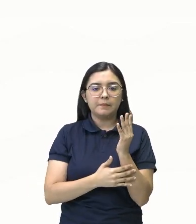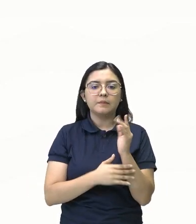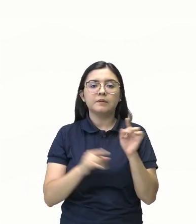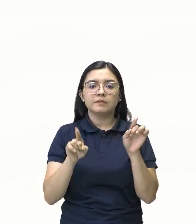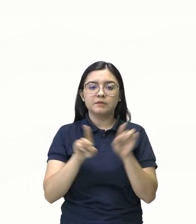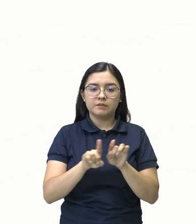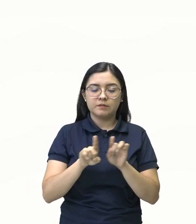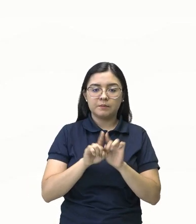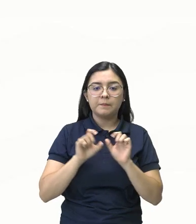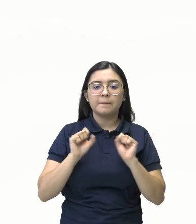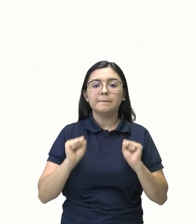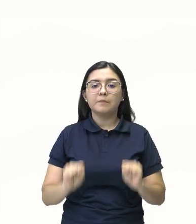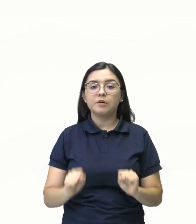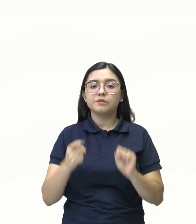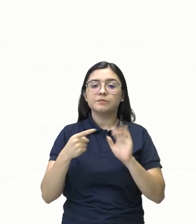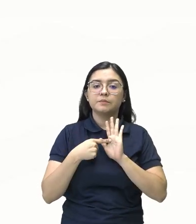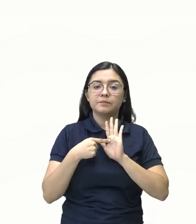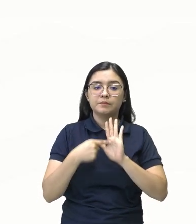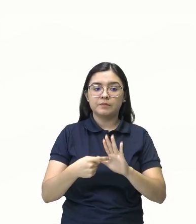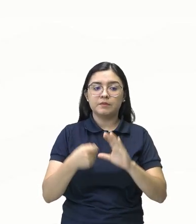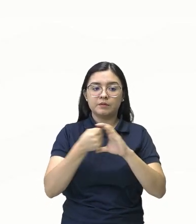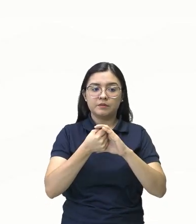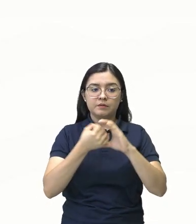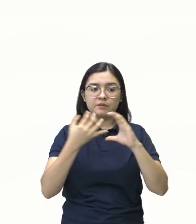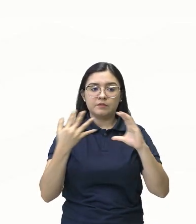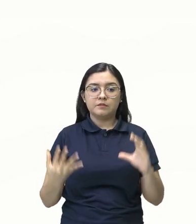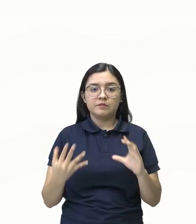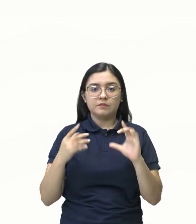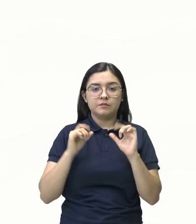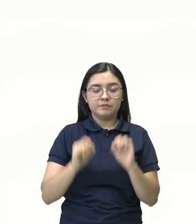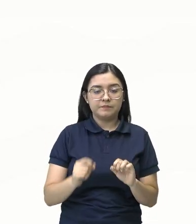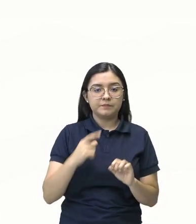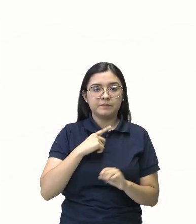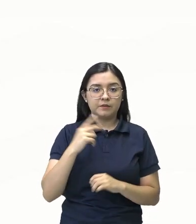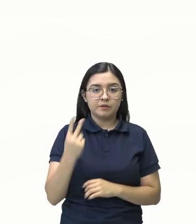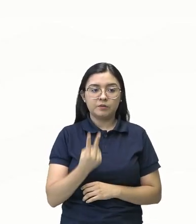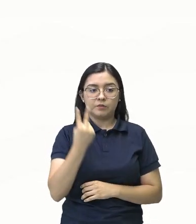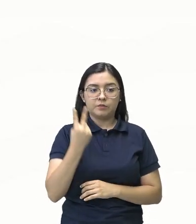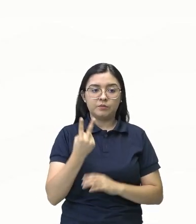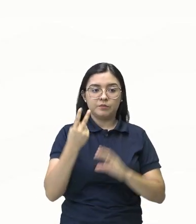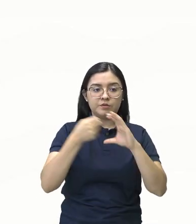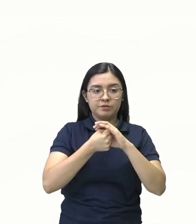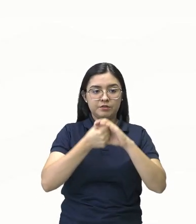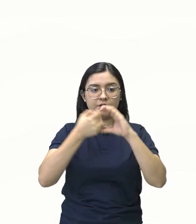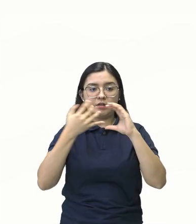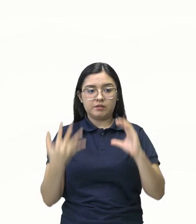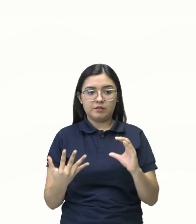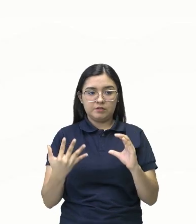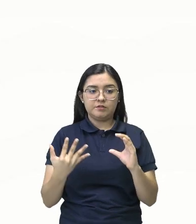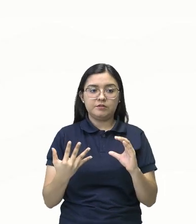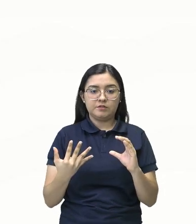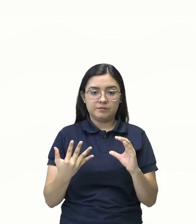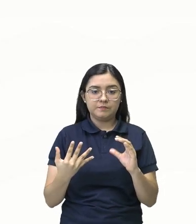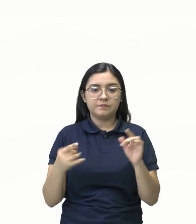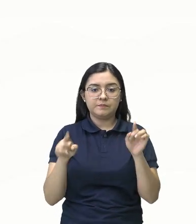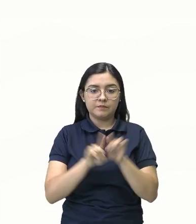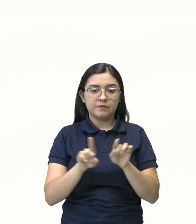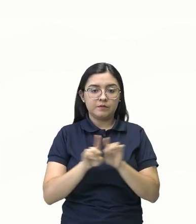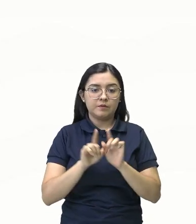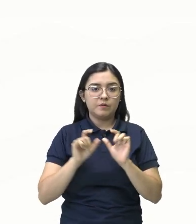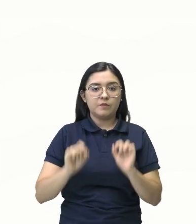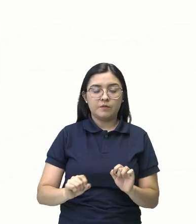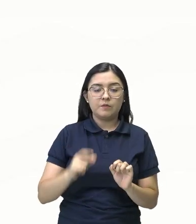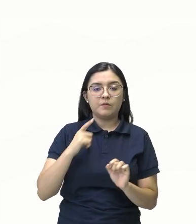monóicas ou dioicas, ou seja, apresentar dentro do mesmo indivíduo as duas características reprodutivas, ou o indivíduo masculino